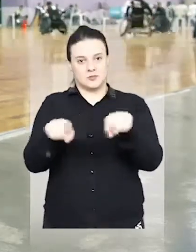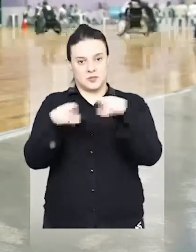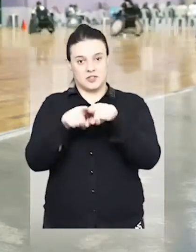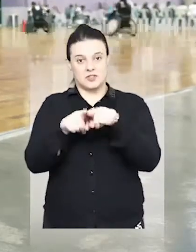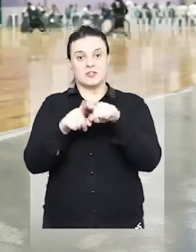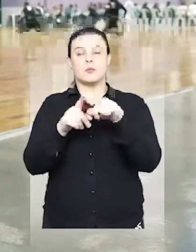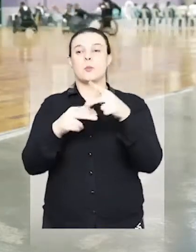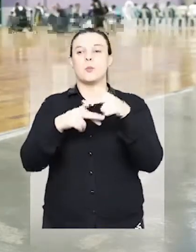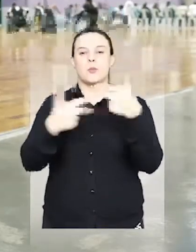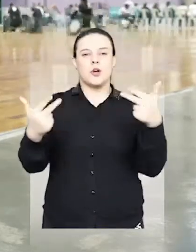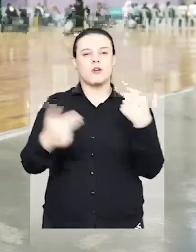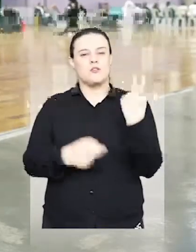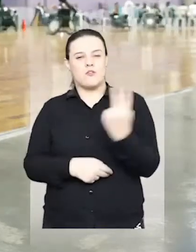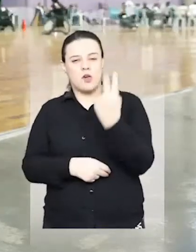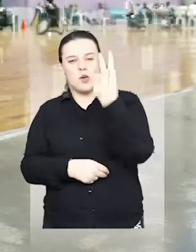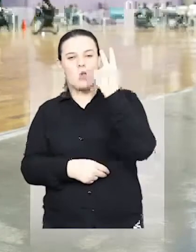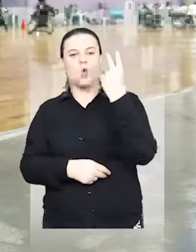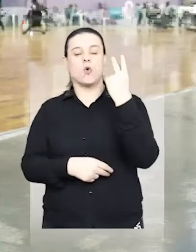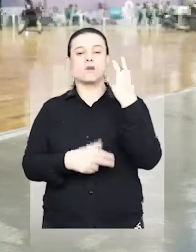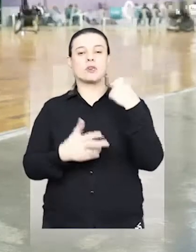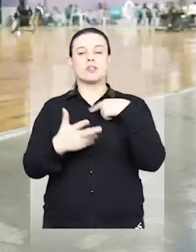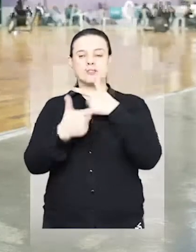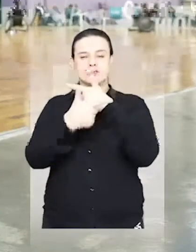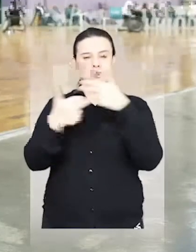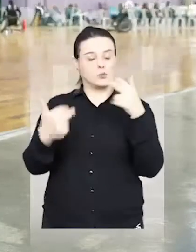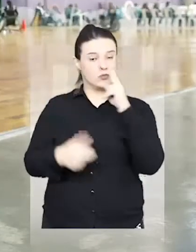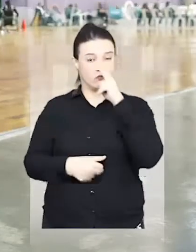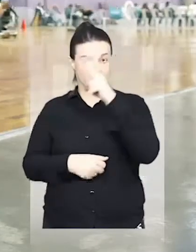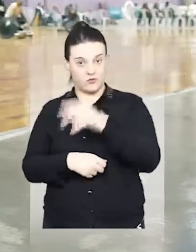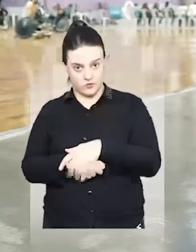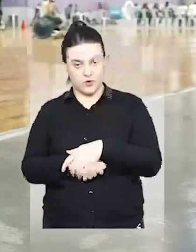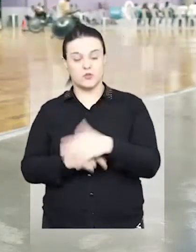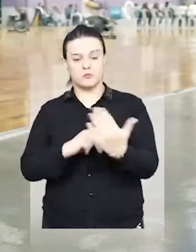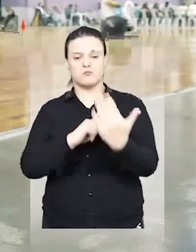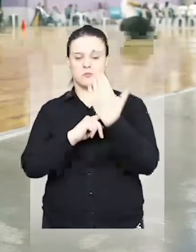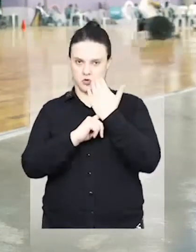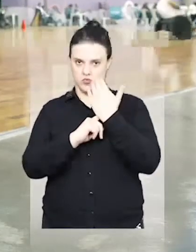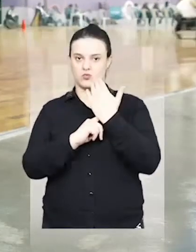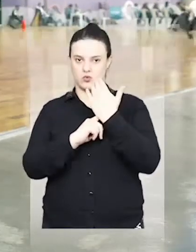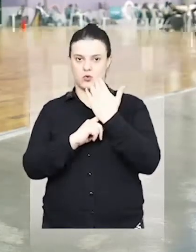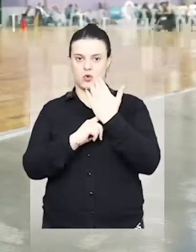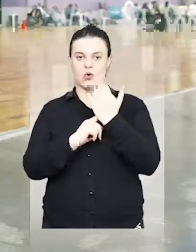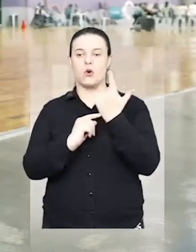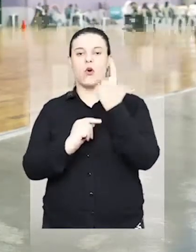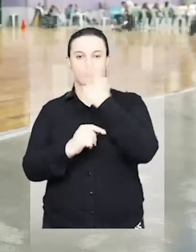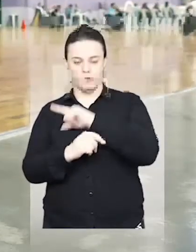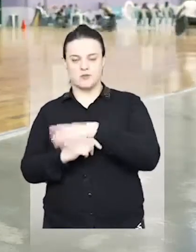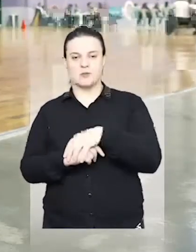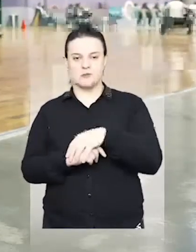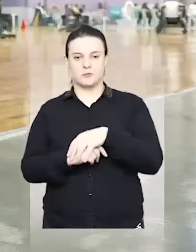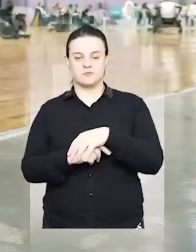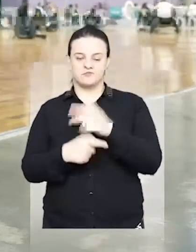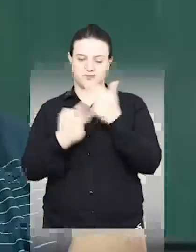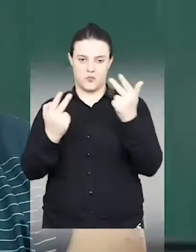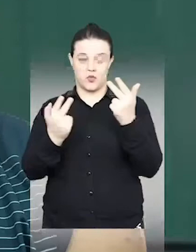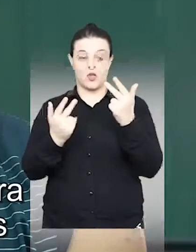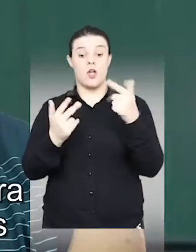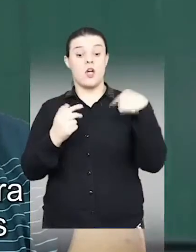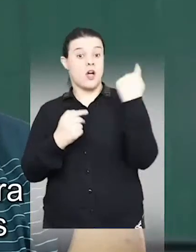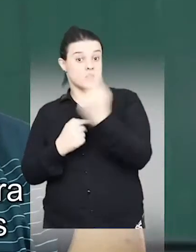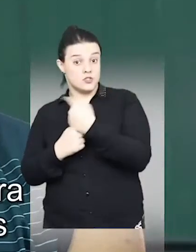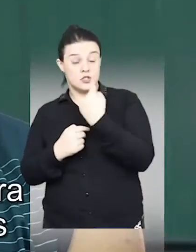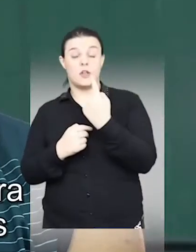também. Então a questão dos valores, princípios, muito forte no rugby, né? Isso me ajudou a ficar nessa modalidade.